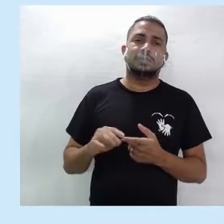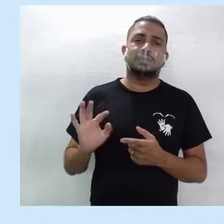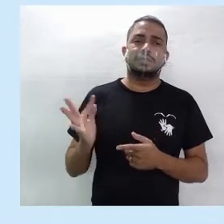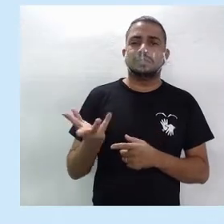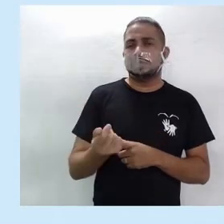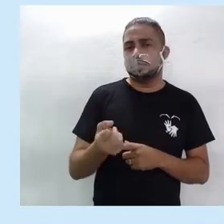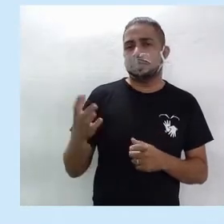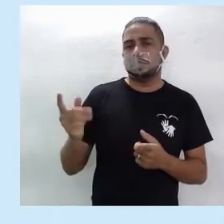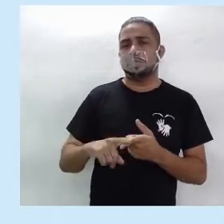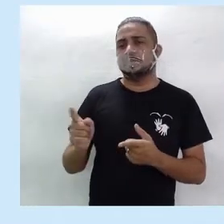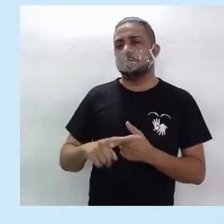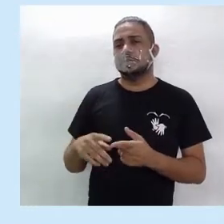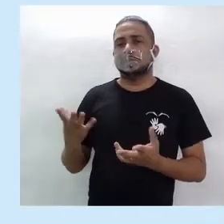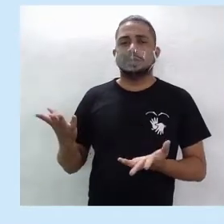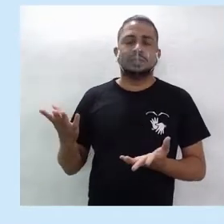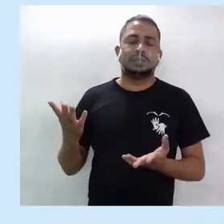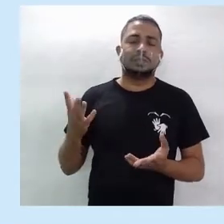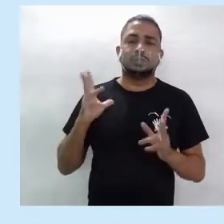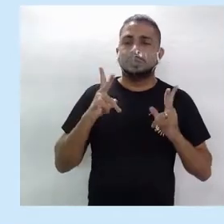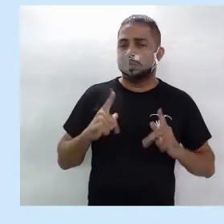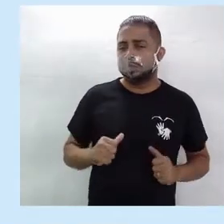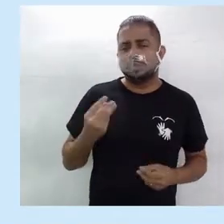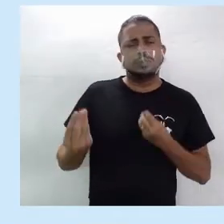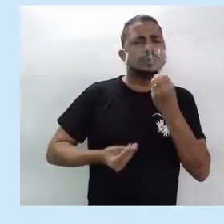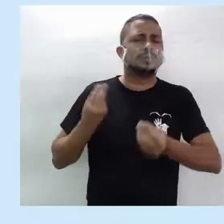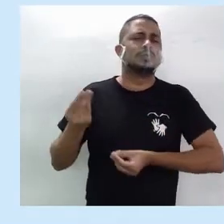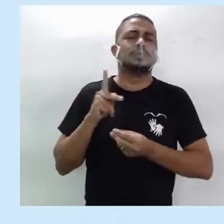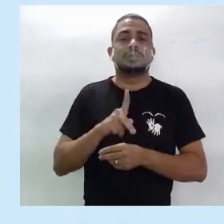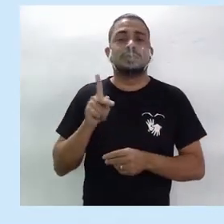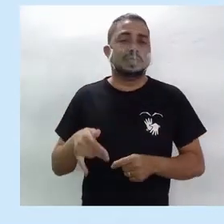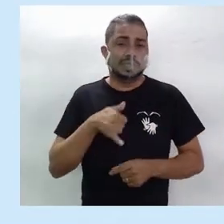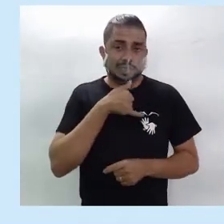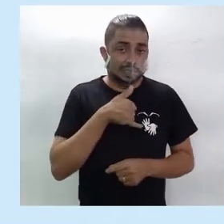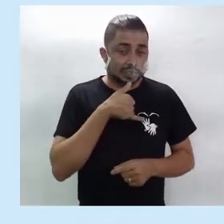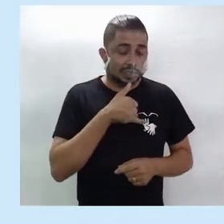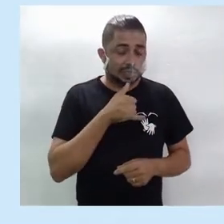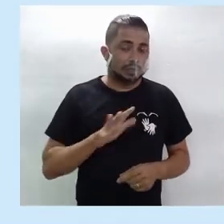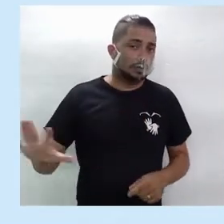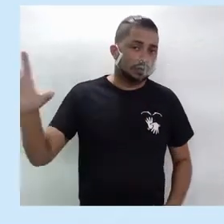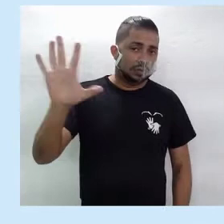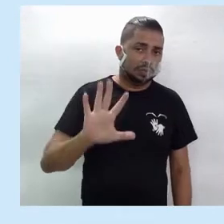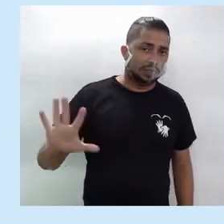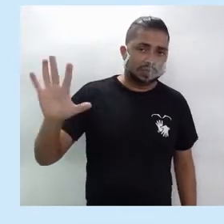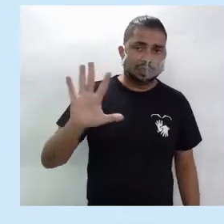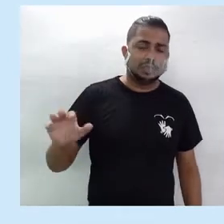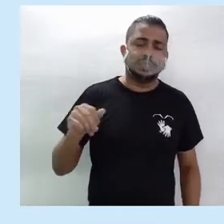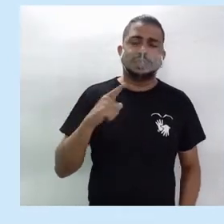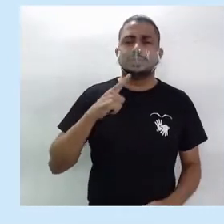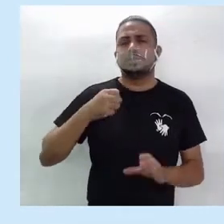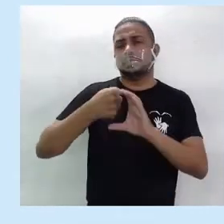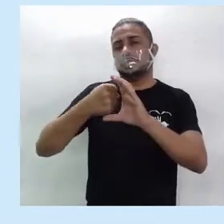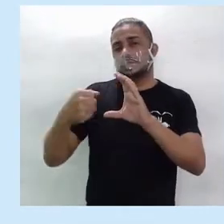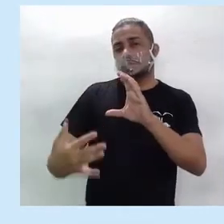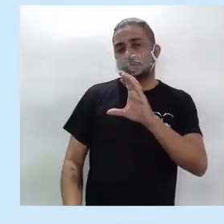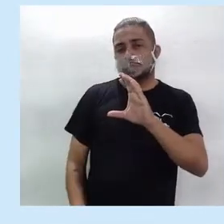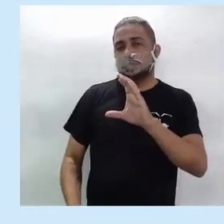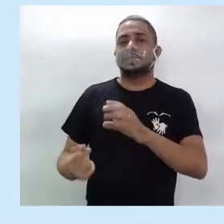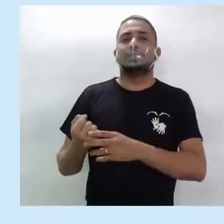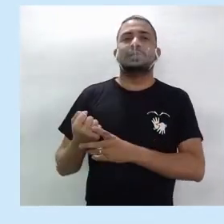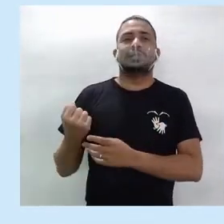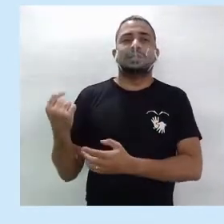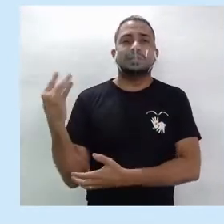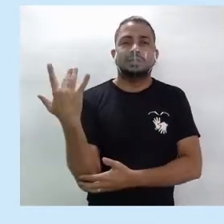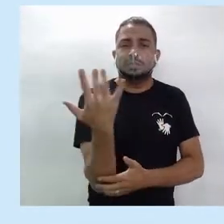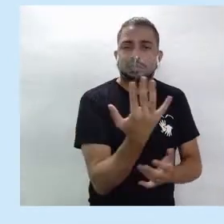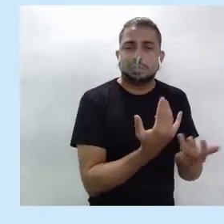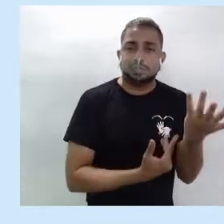humanas. Como assim, professor? A gente vai observar que, por exemplo, na região nordeste, existe uma característica na vegetação,